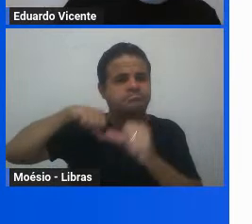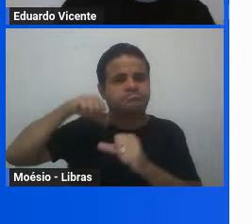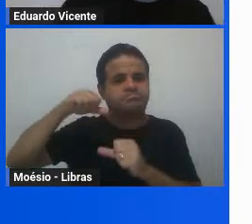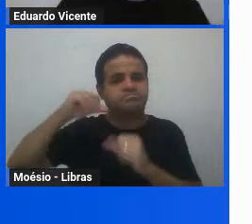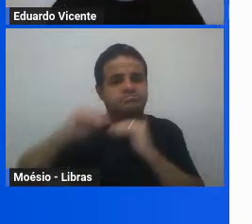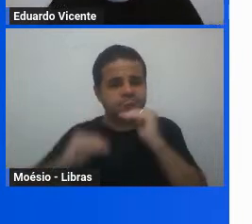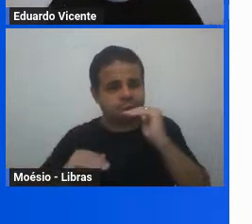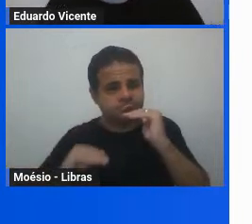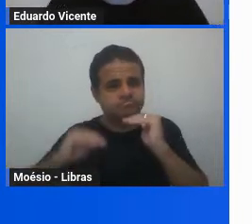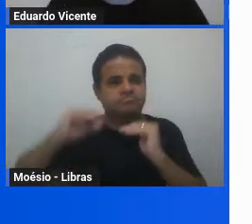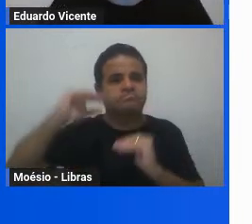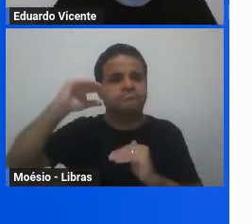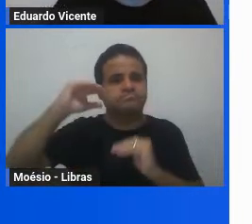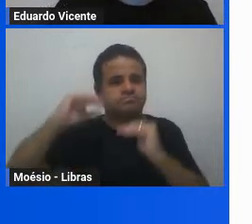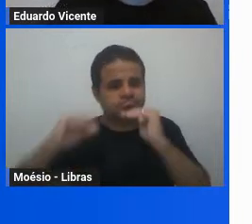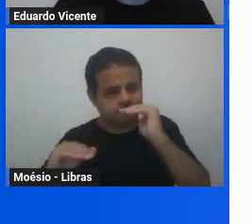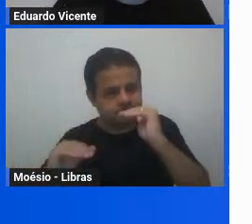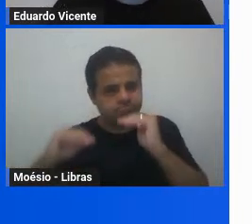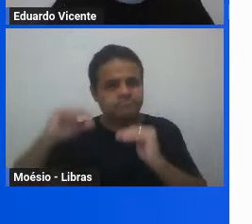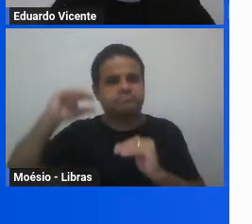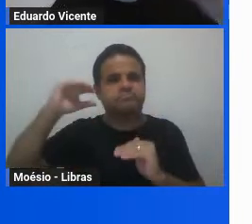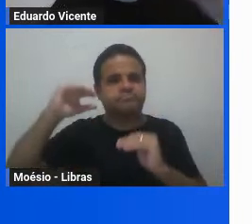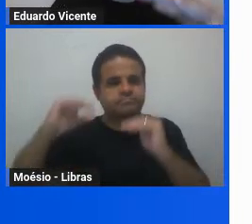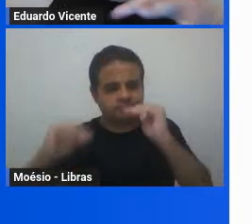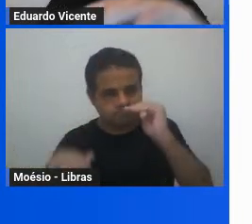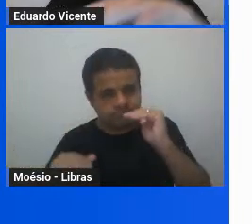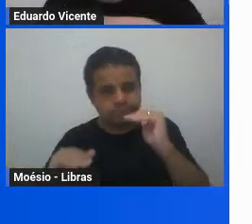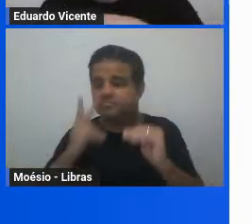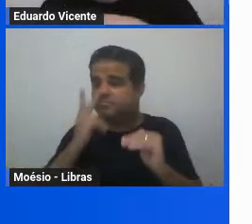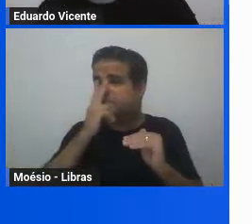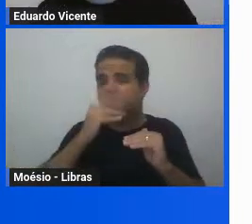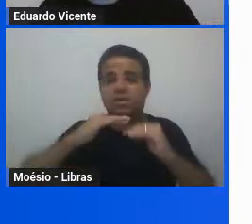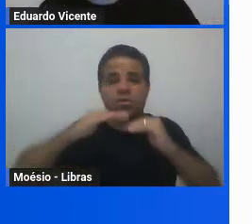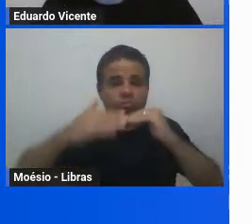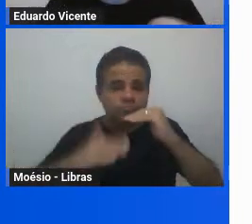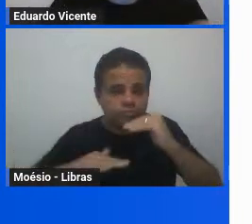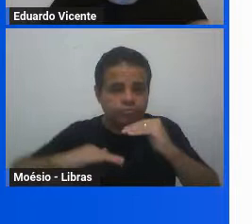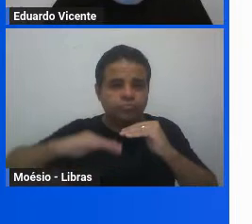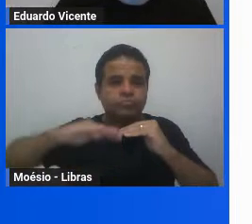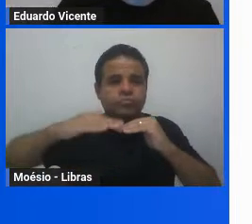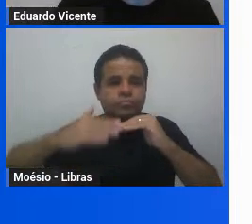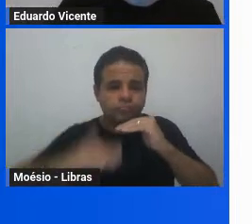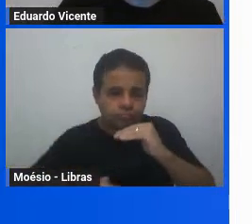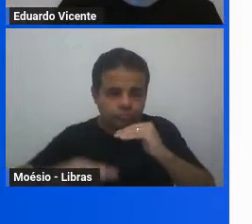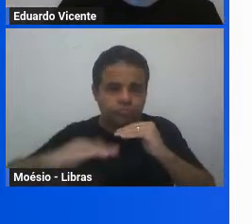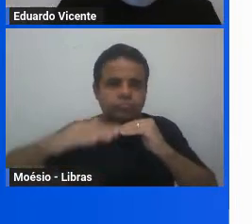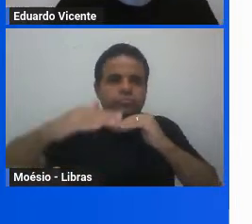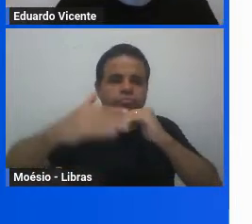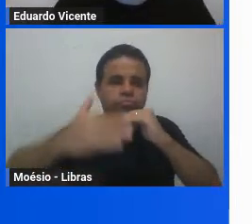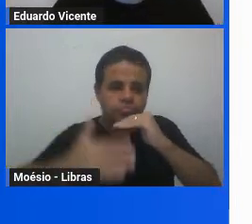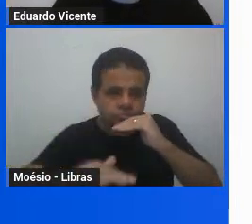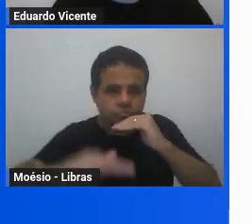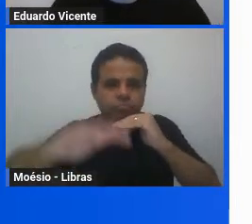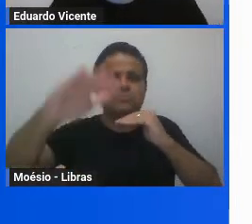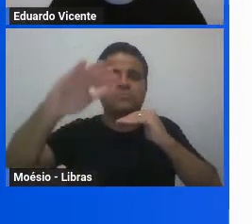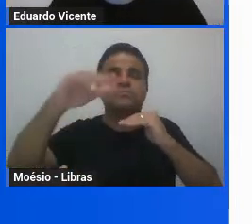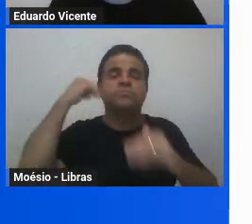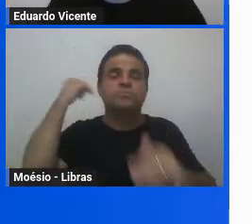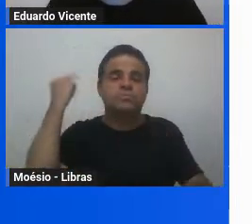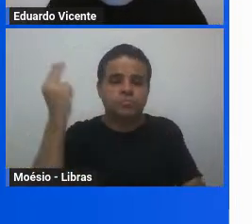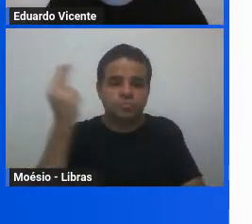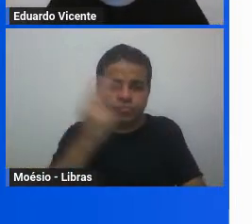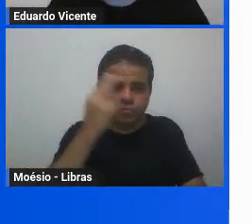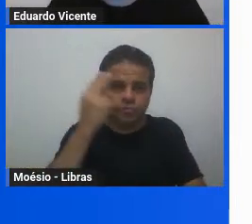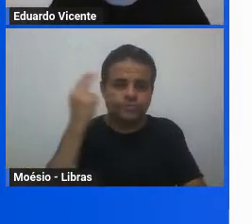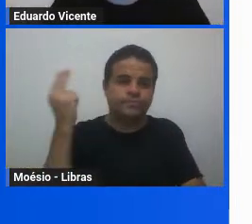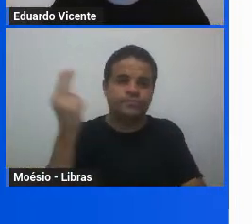baixo, de um lado para o outro. Parece que eu estou flutuando. Essas são as sensações que a tontura, ou seja, a